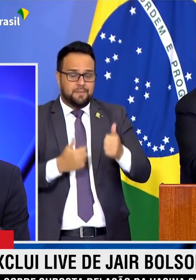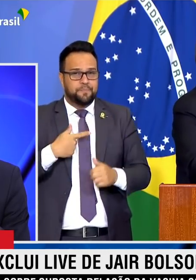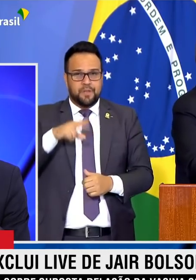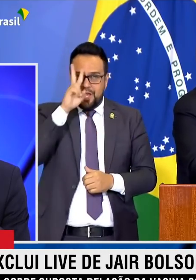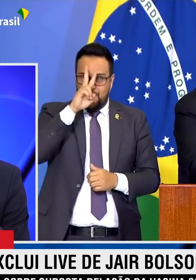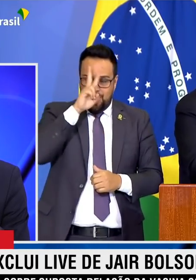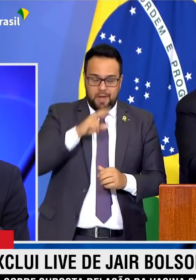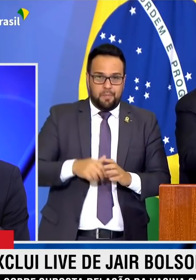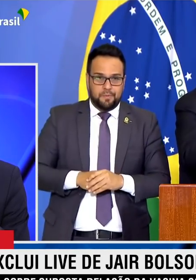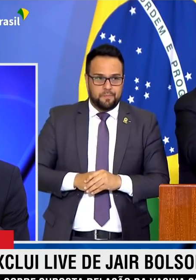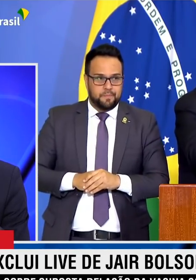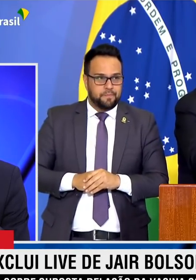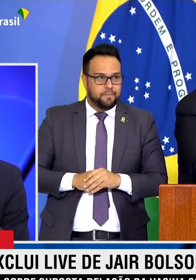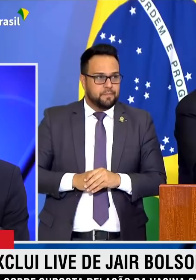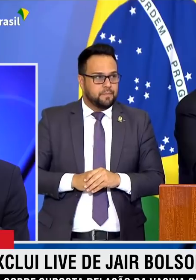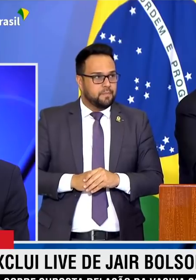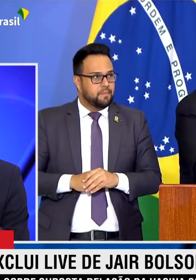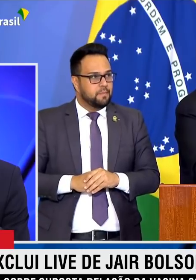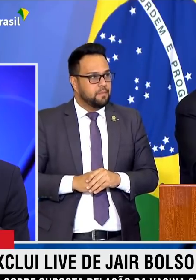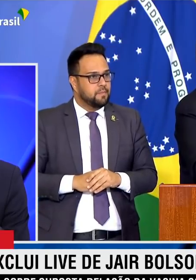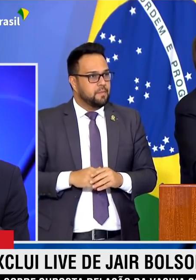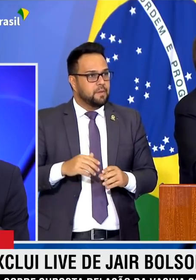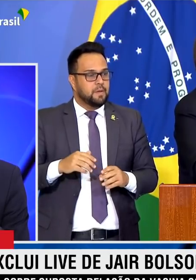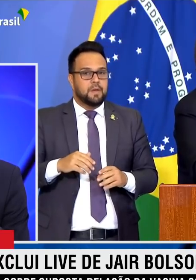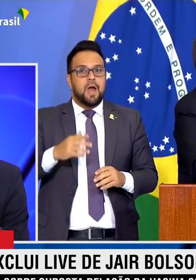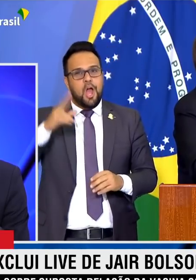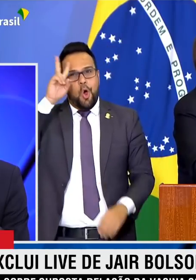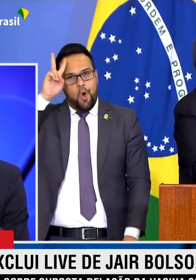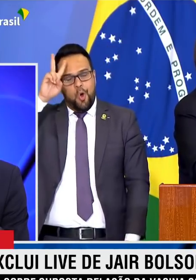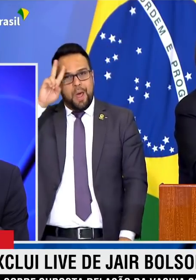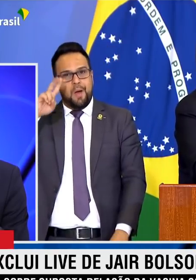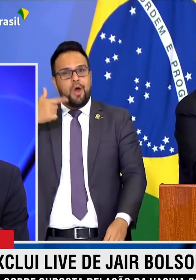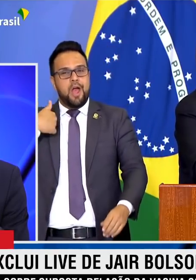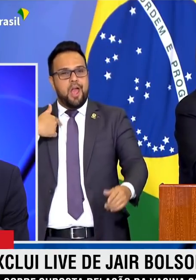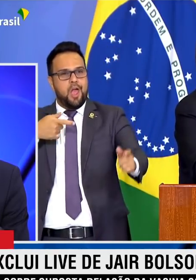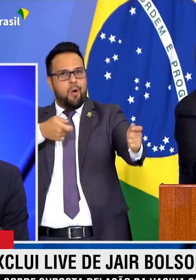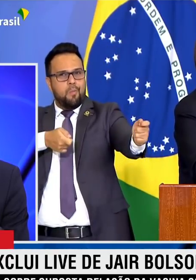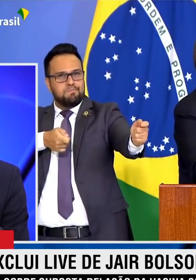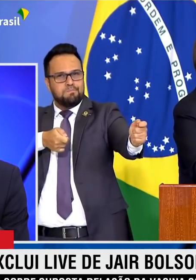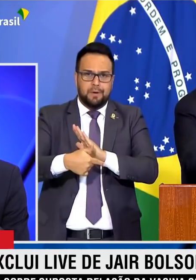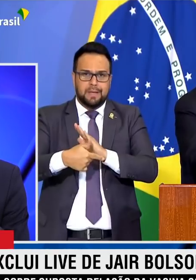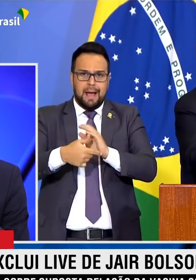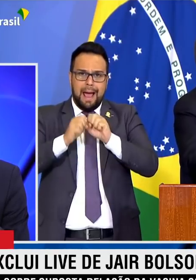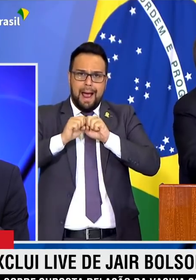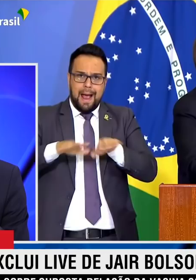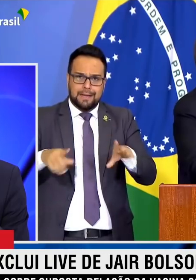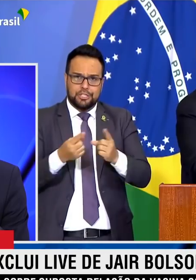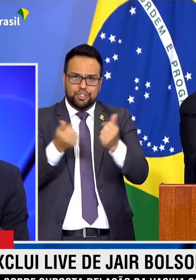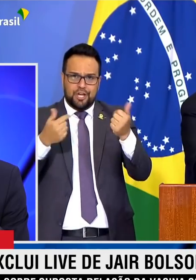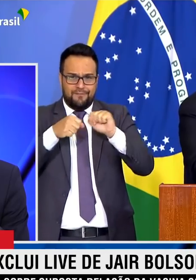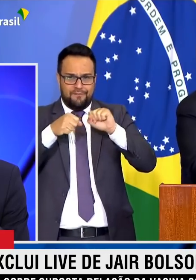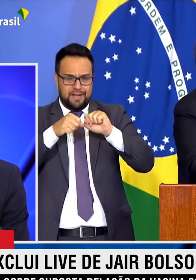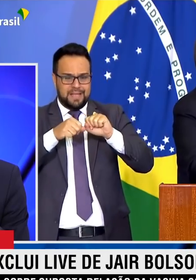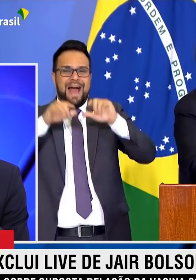Paulo de fato aí uma questão eleitoreira da que agita o mercado infelizmente já no momento também de crise que vivemos